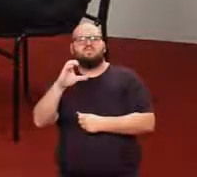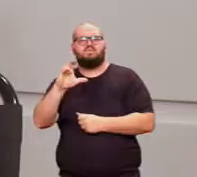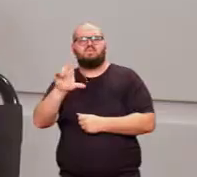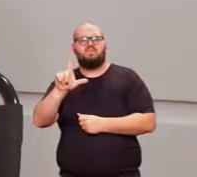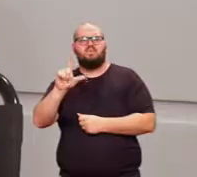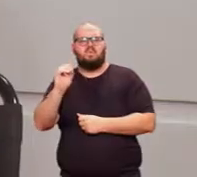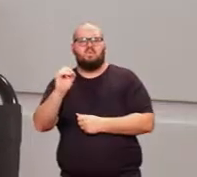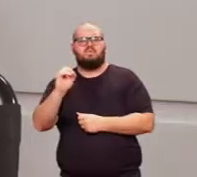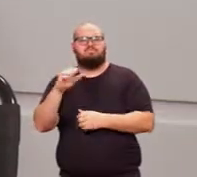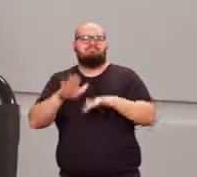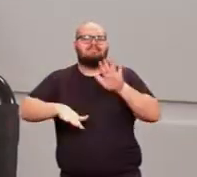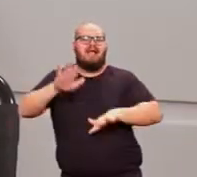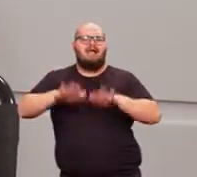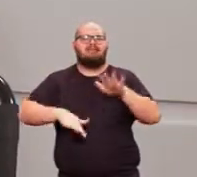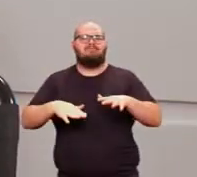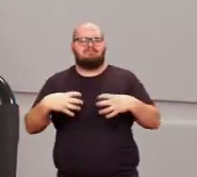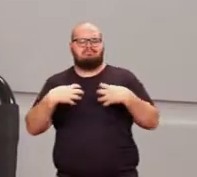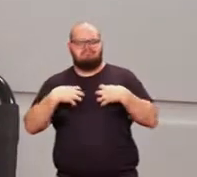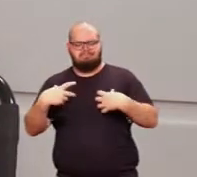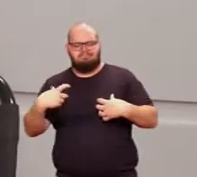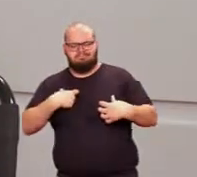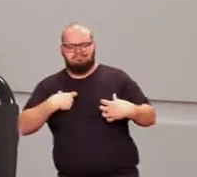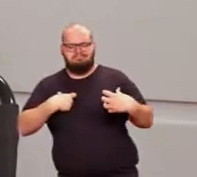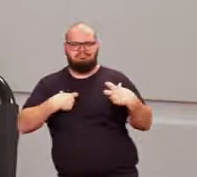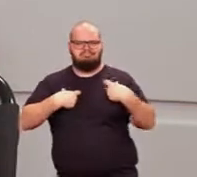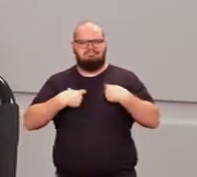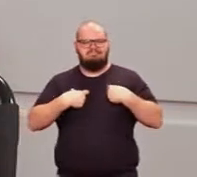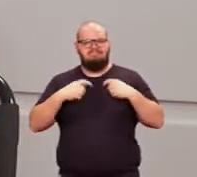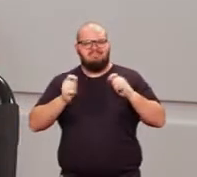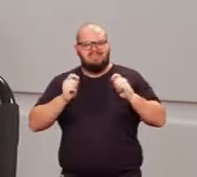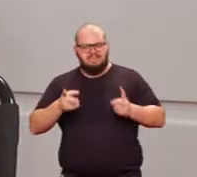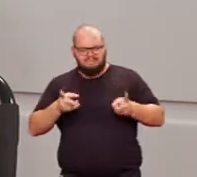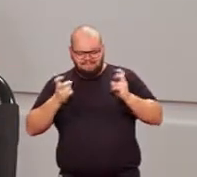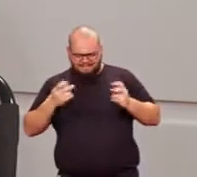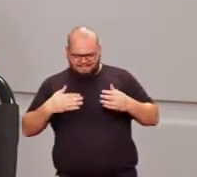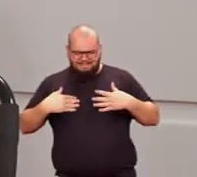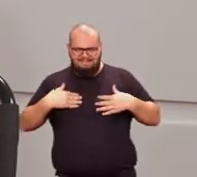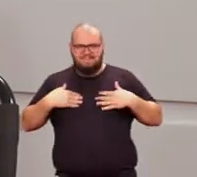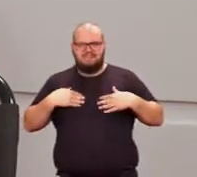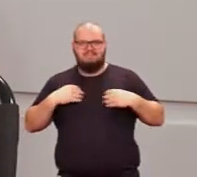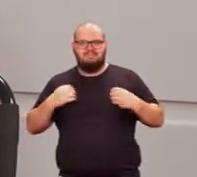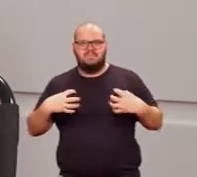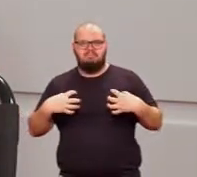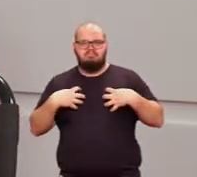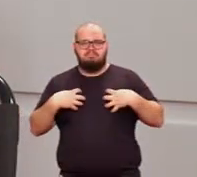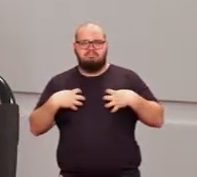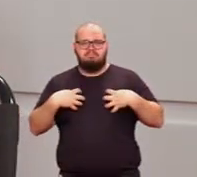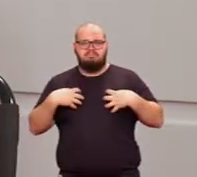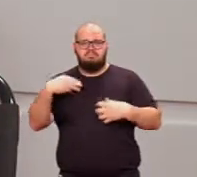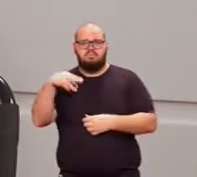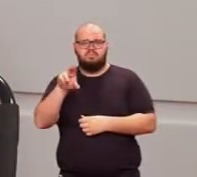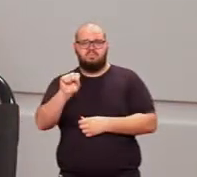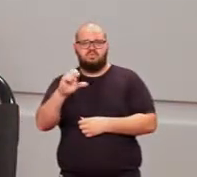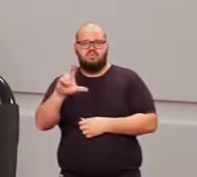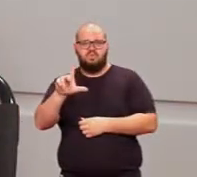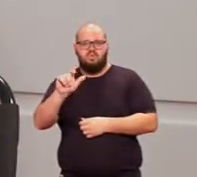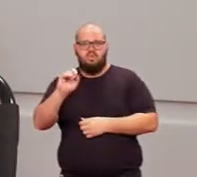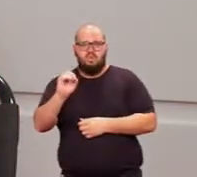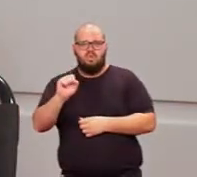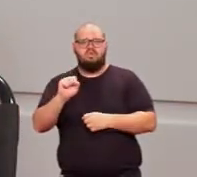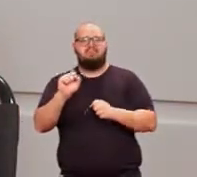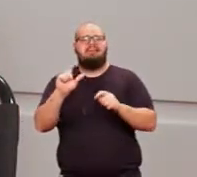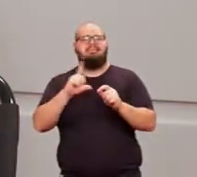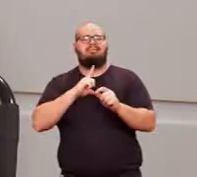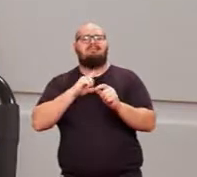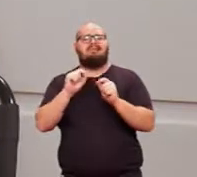muscular. Então, quando ela é aplicada em algumas áreas musculares, a gente consegue observar a paralisação muscular